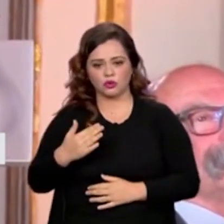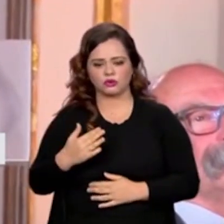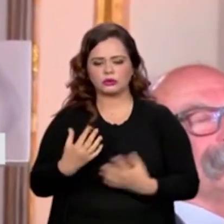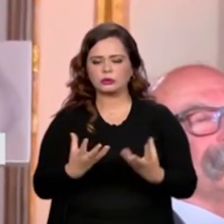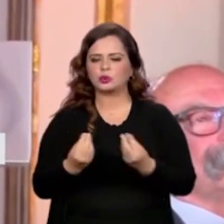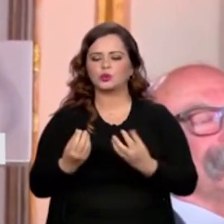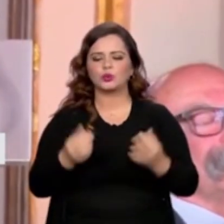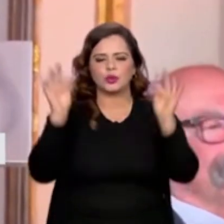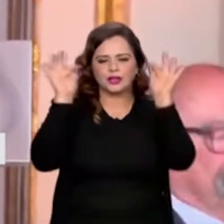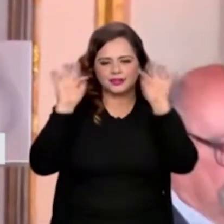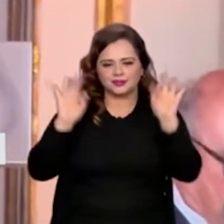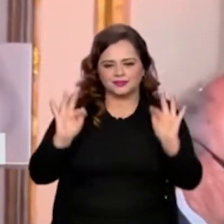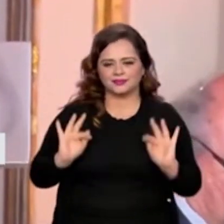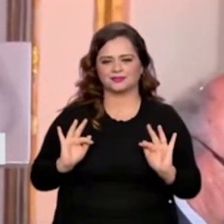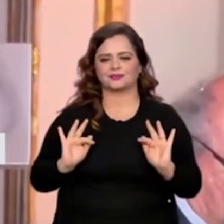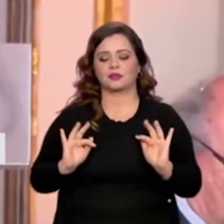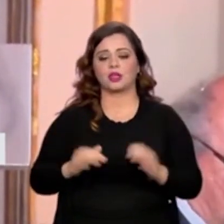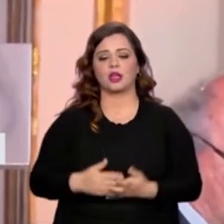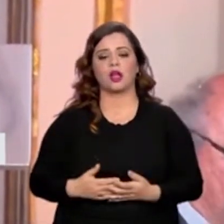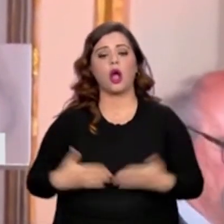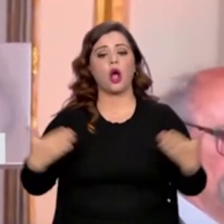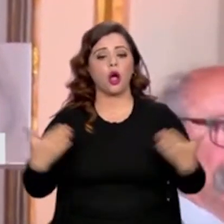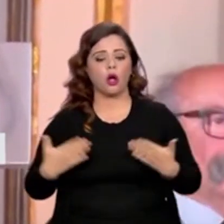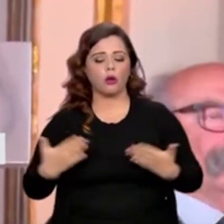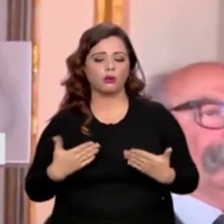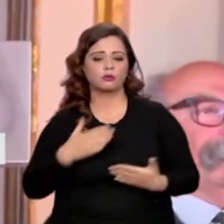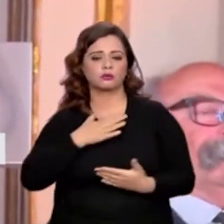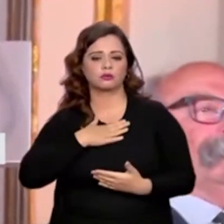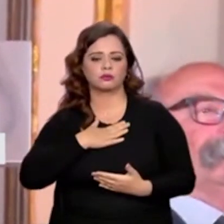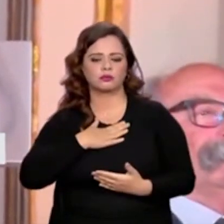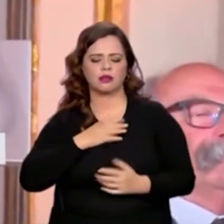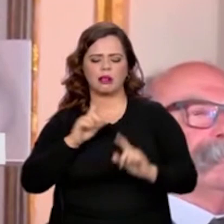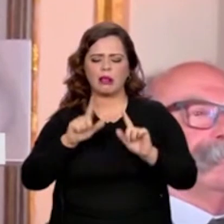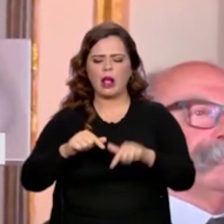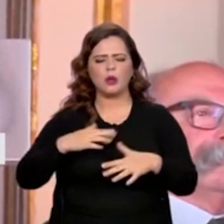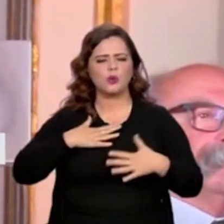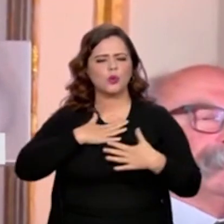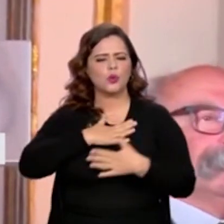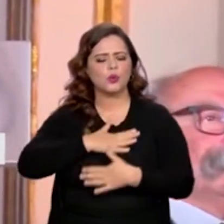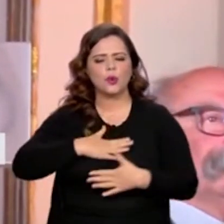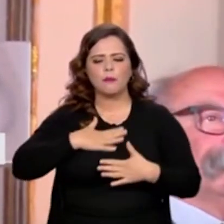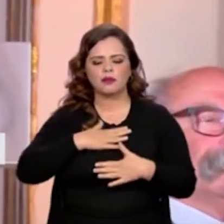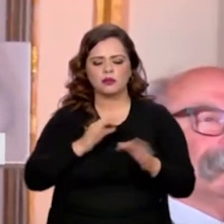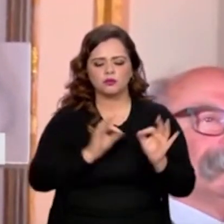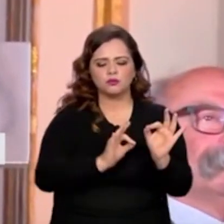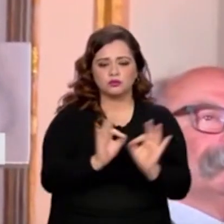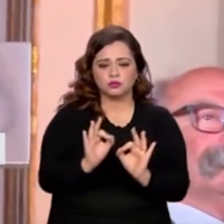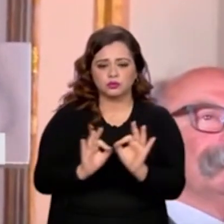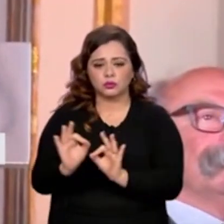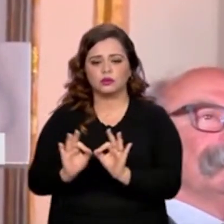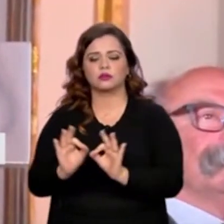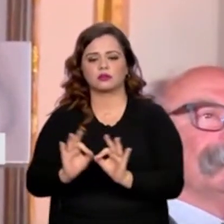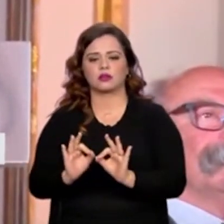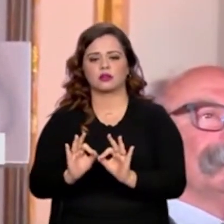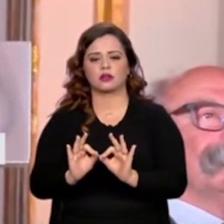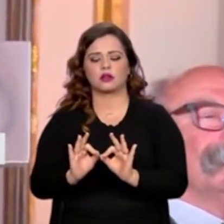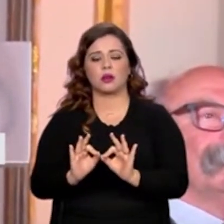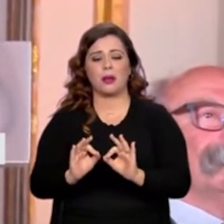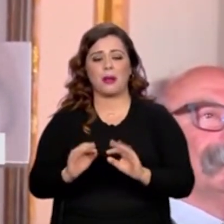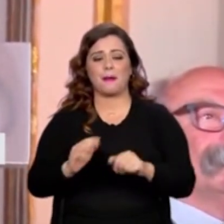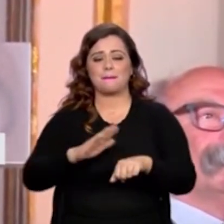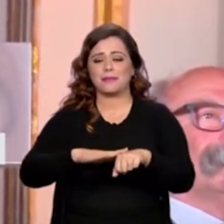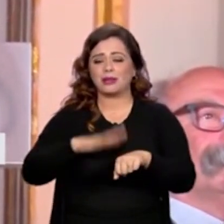alegria. Hoje, para mim, é uma satisfação corrigir um dos maiores